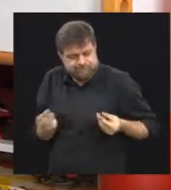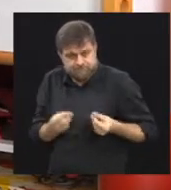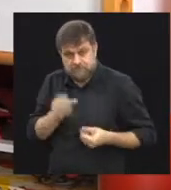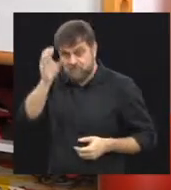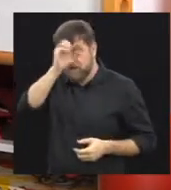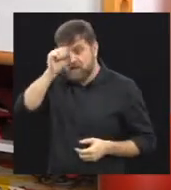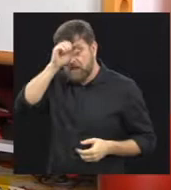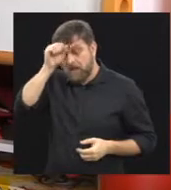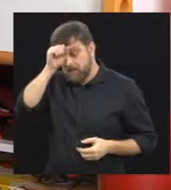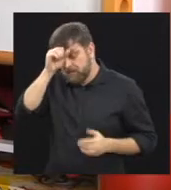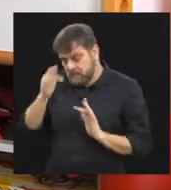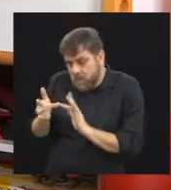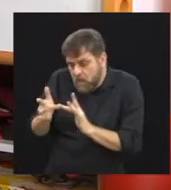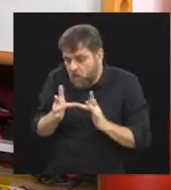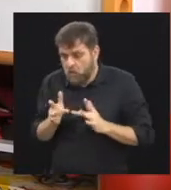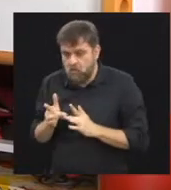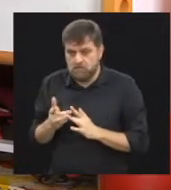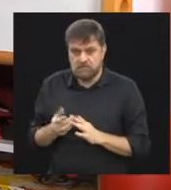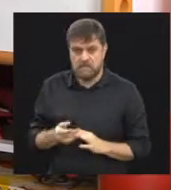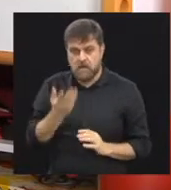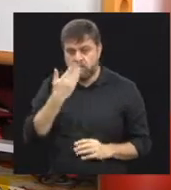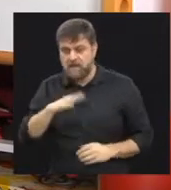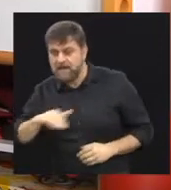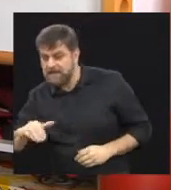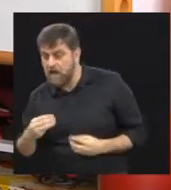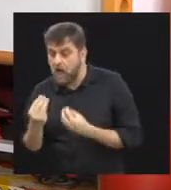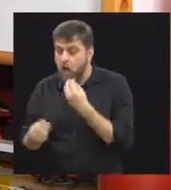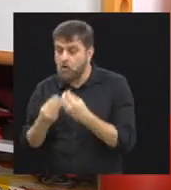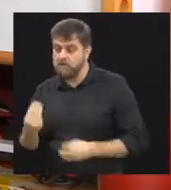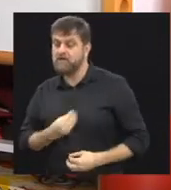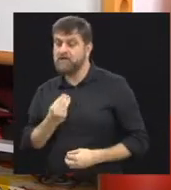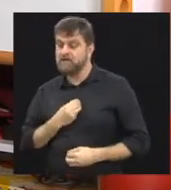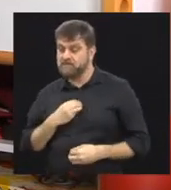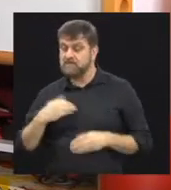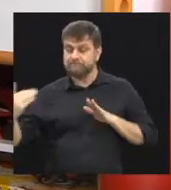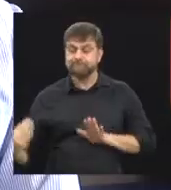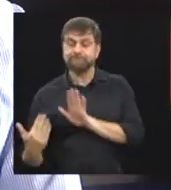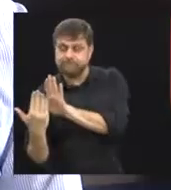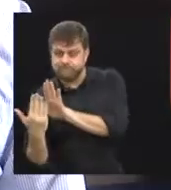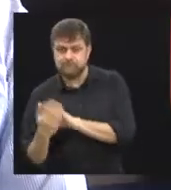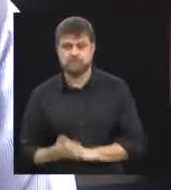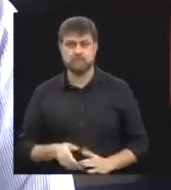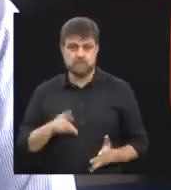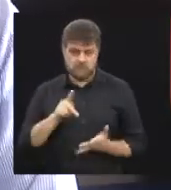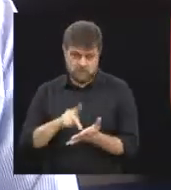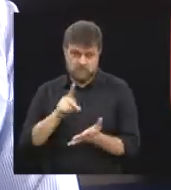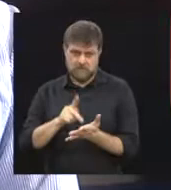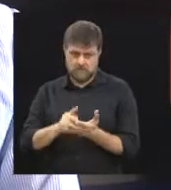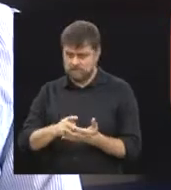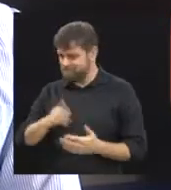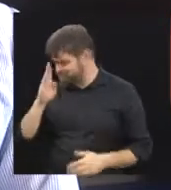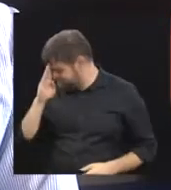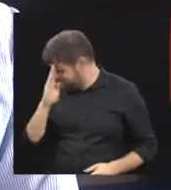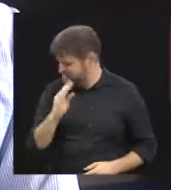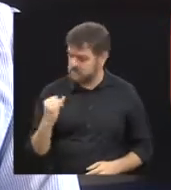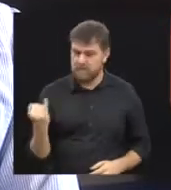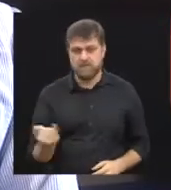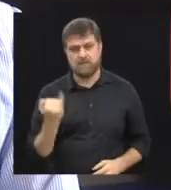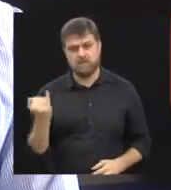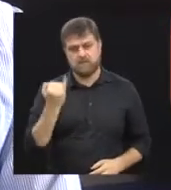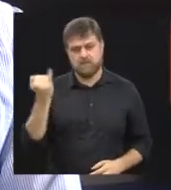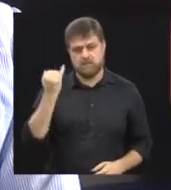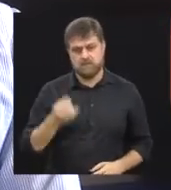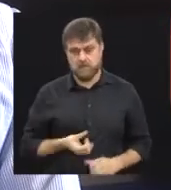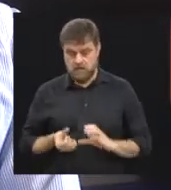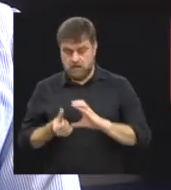essa deficiência que a criança possui, como que ela vai encarar a vida depois daqui. É verdade, esse é um ponto importante, né? O que